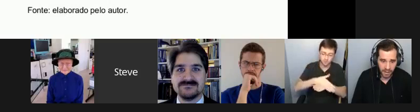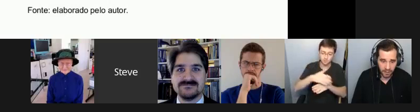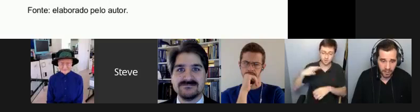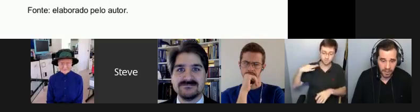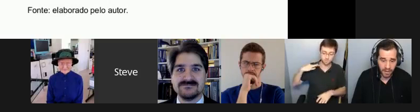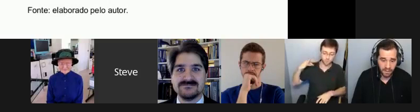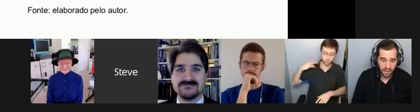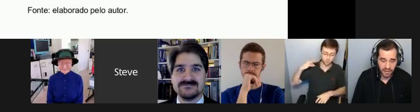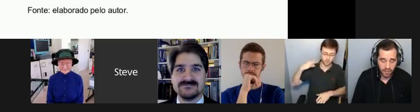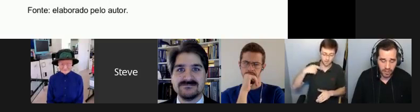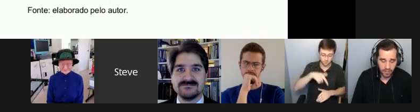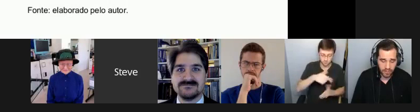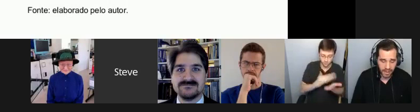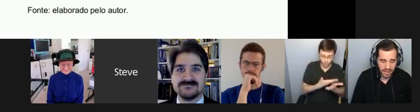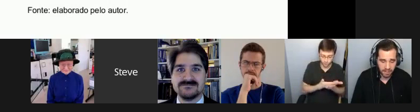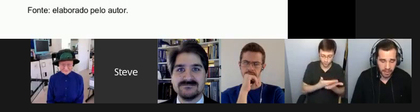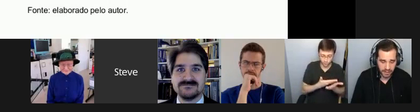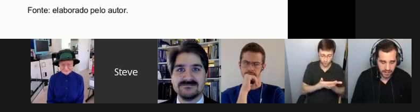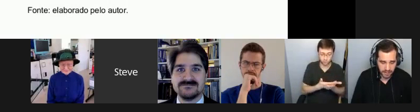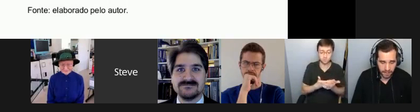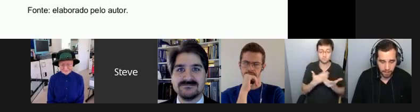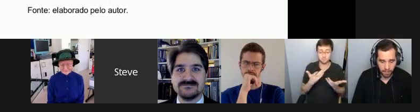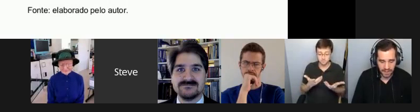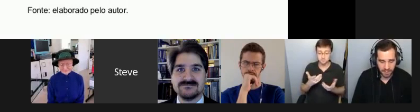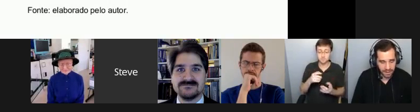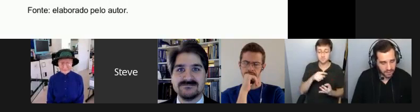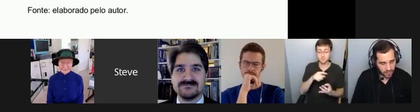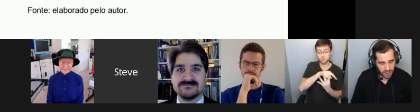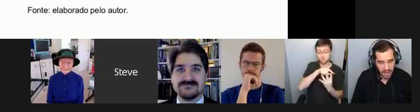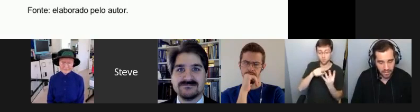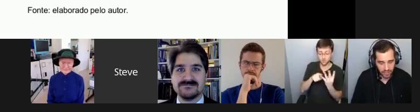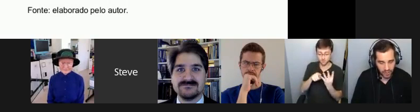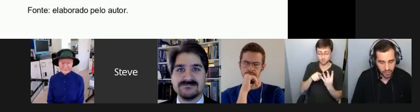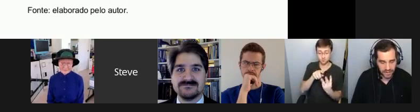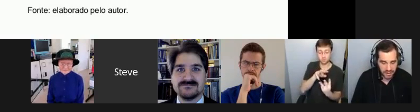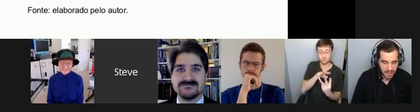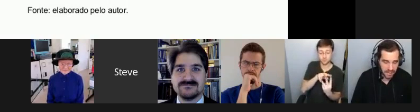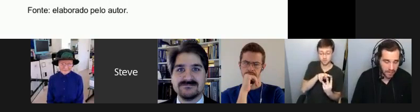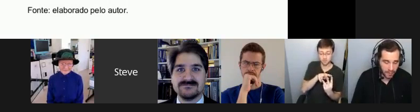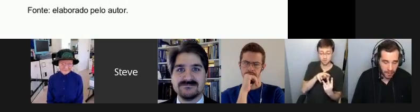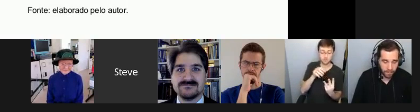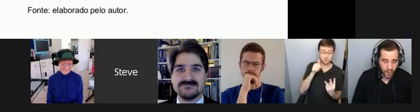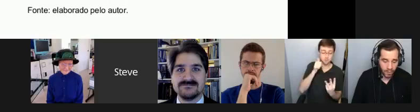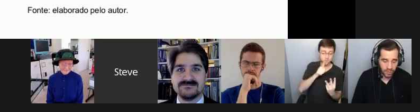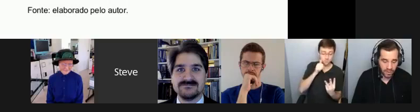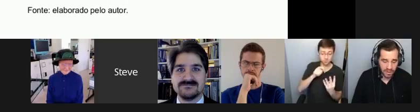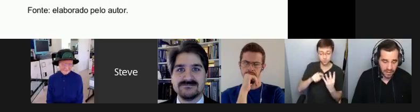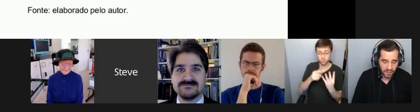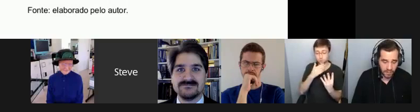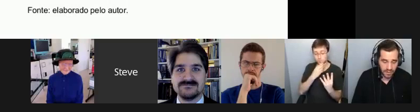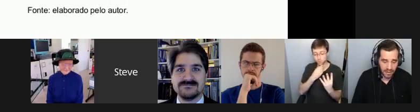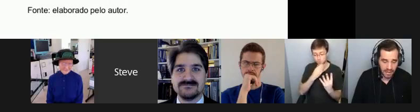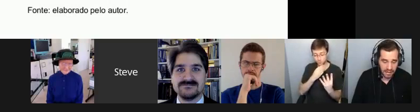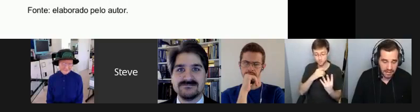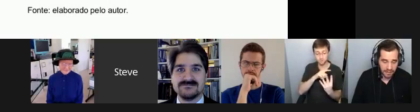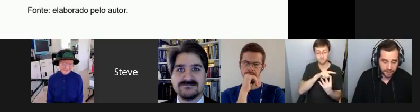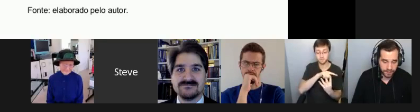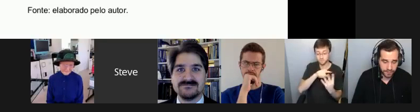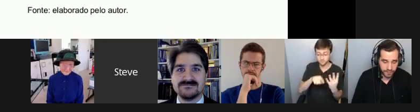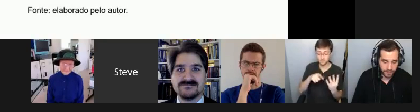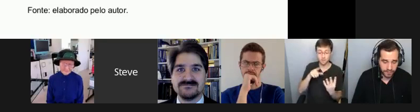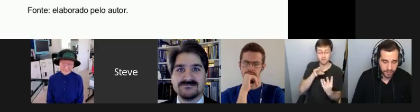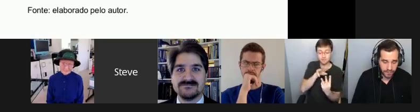segundo momento, foi a escolha dos participantes. Participantes voluntários, sujeito de pesquisa, onde nós identificamos